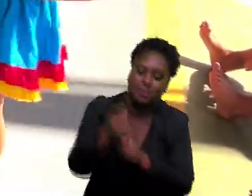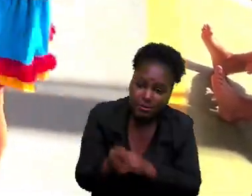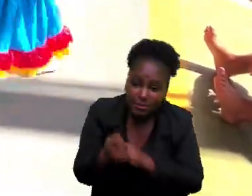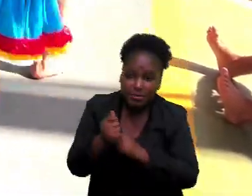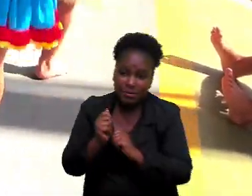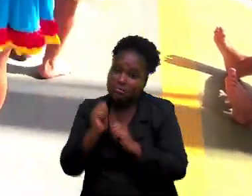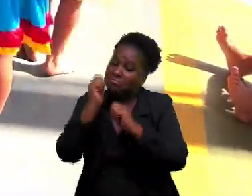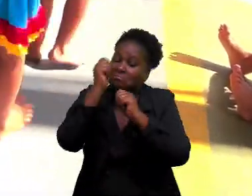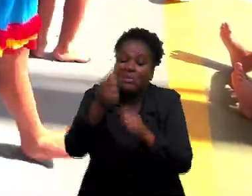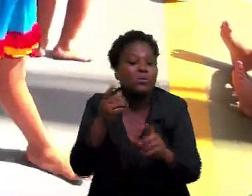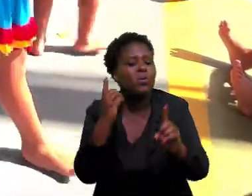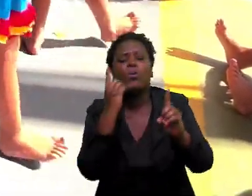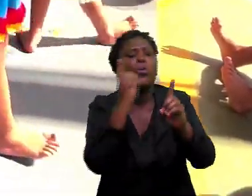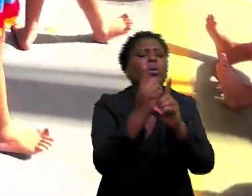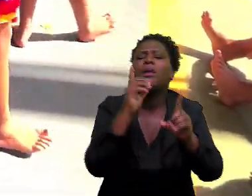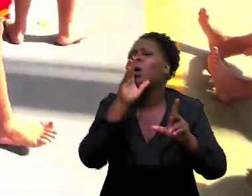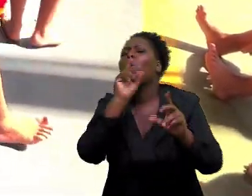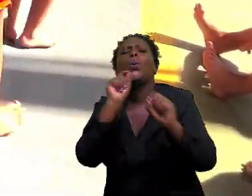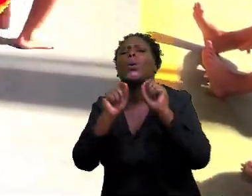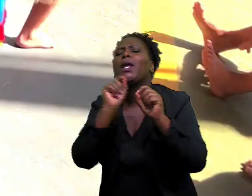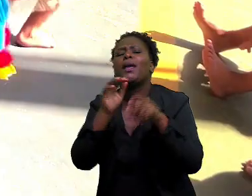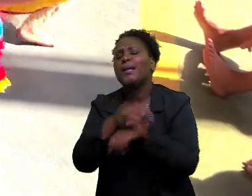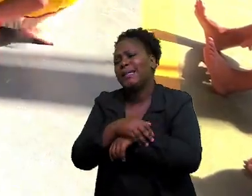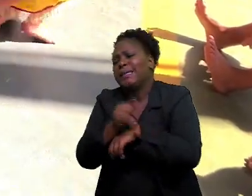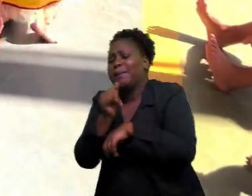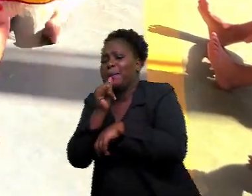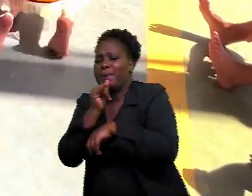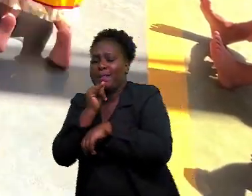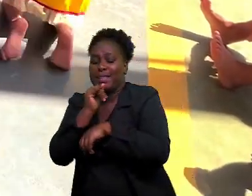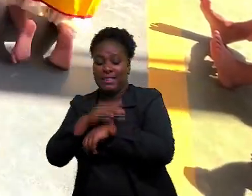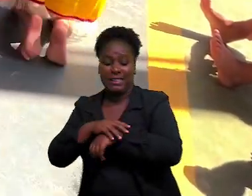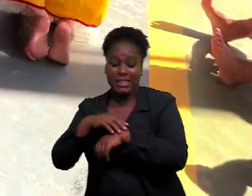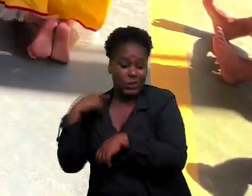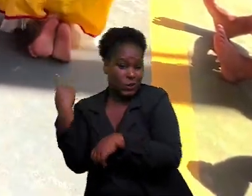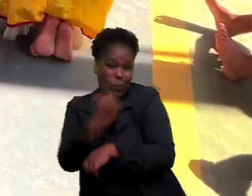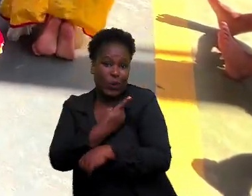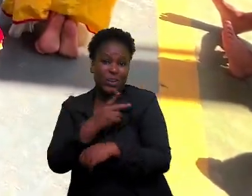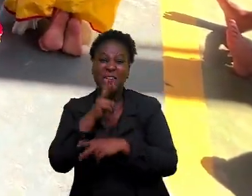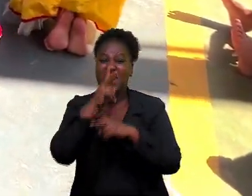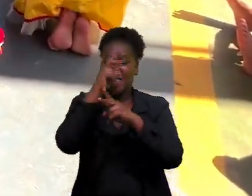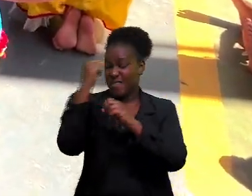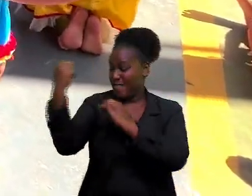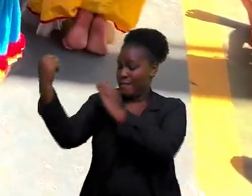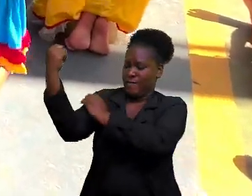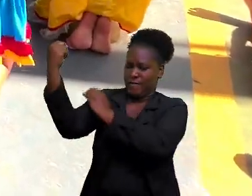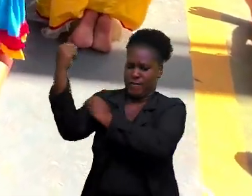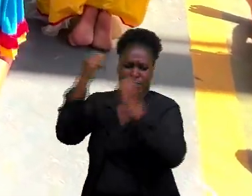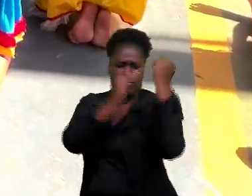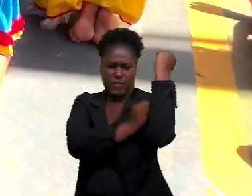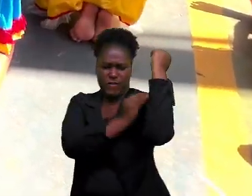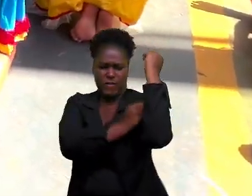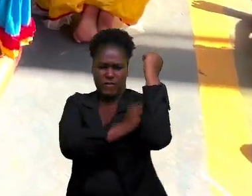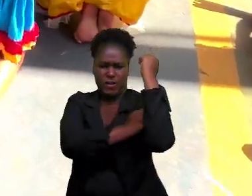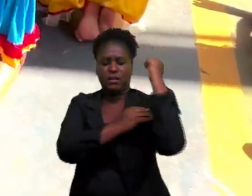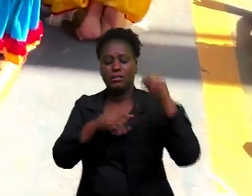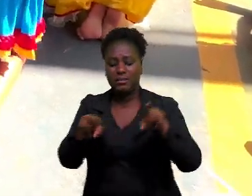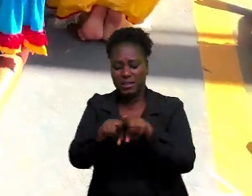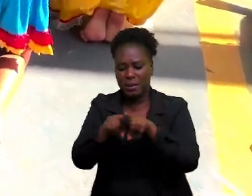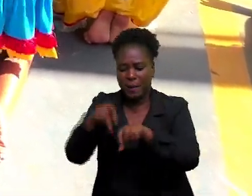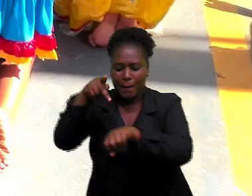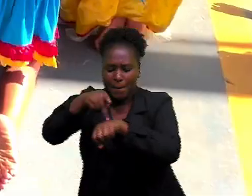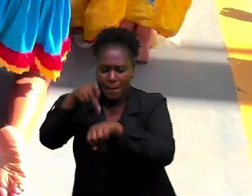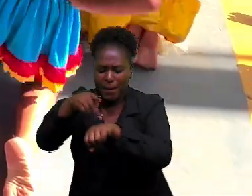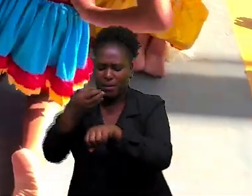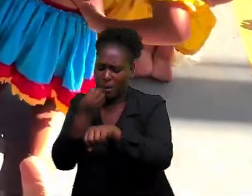poderemos encontrar. Se temos sorte, vai haver milhão de pedras pra escolher. E com tanta pedra